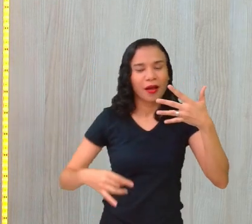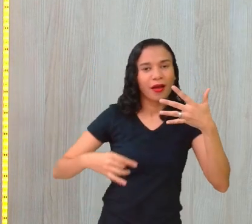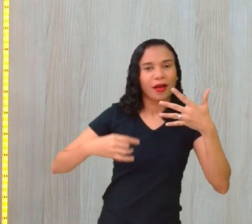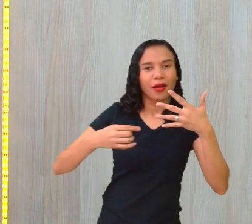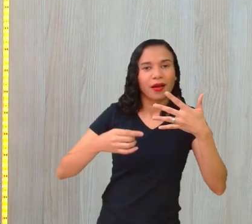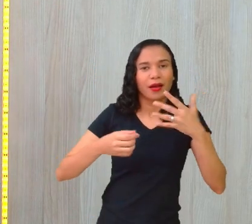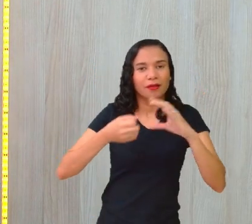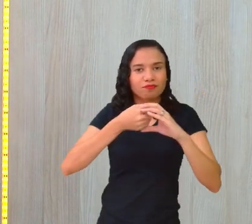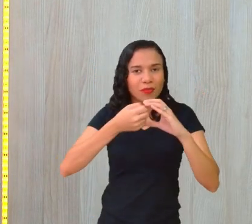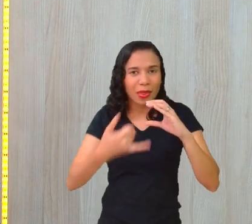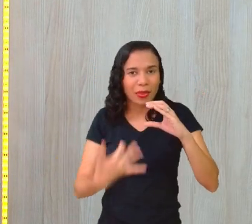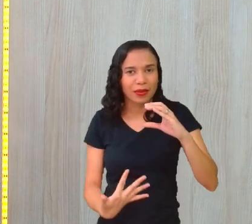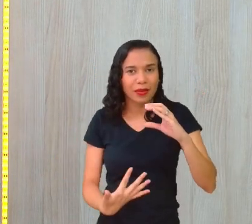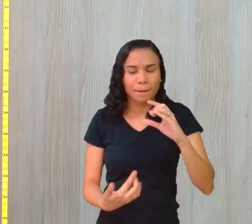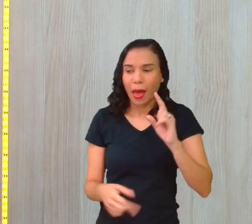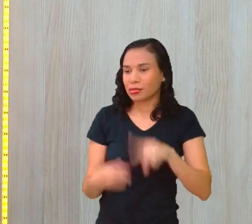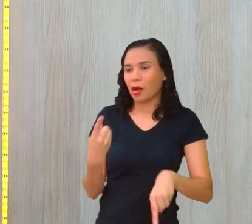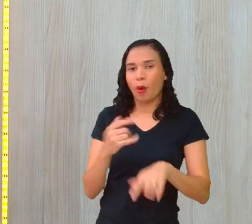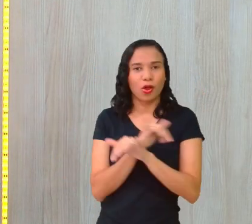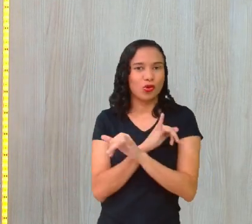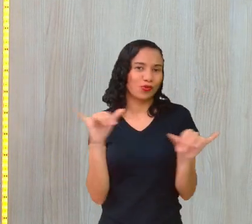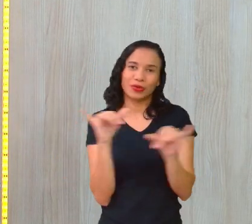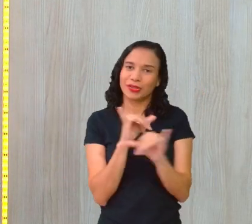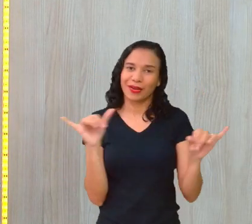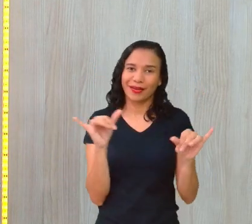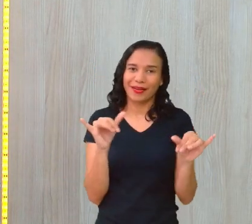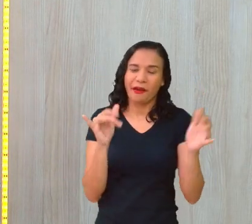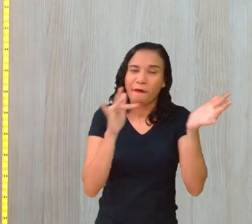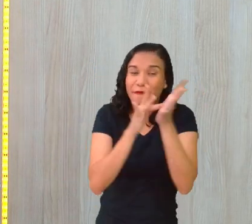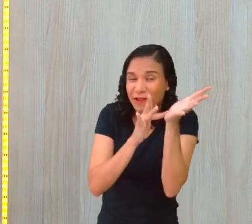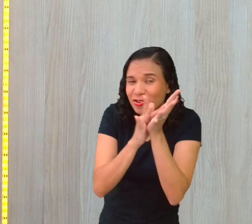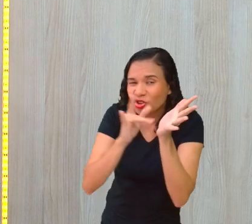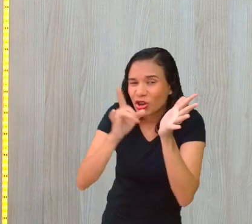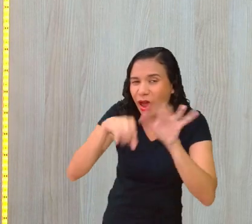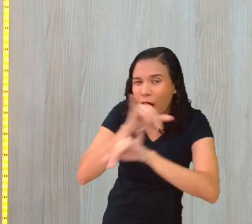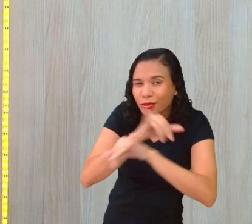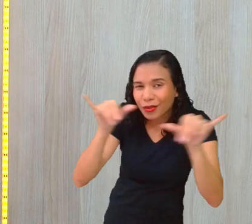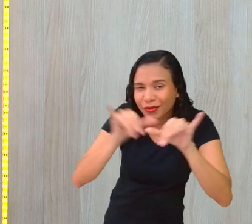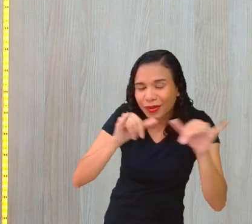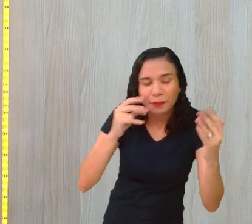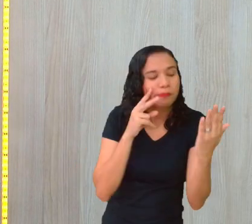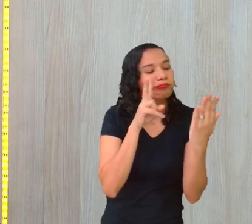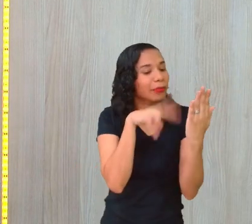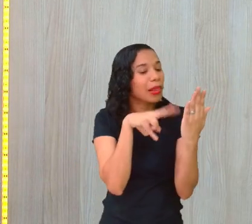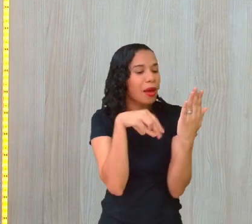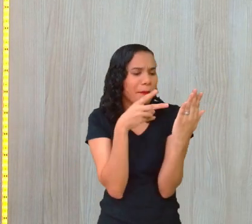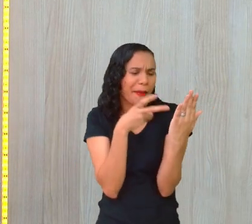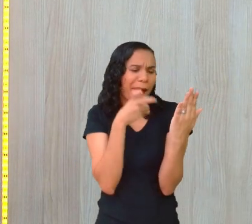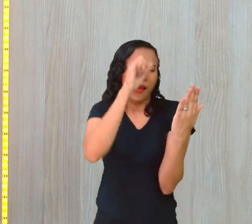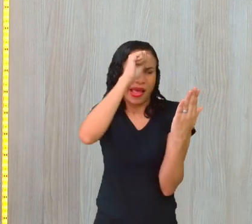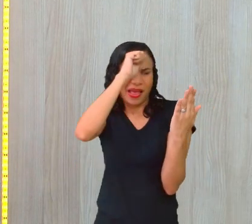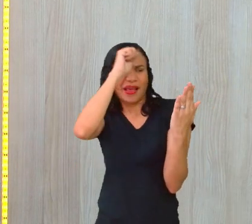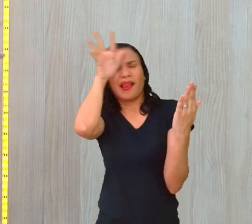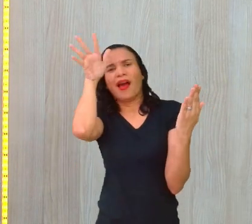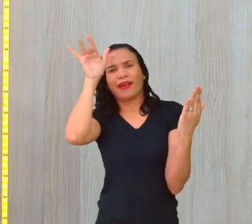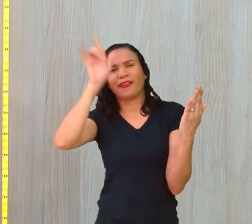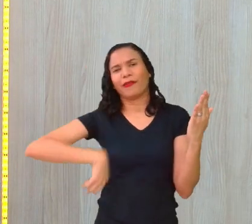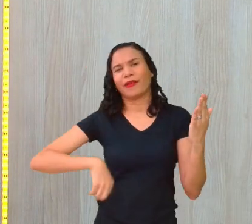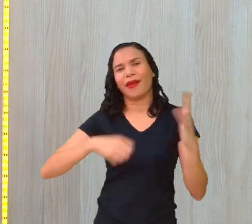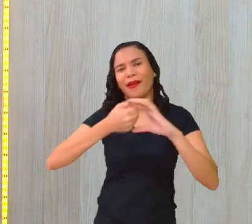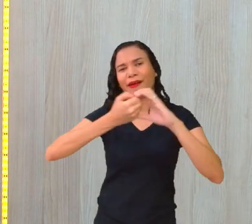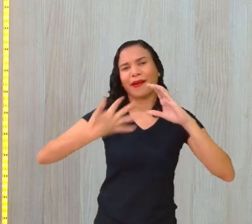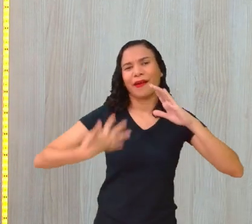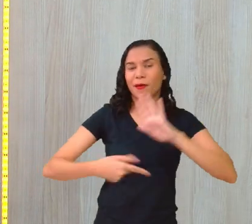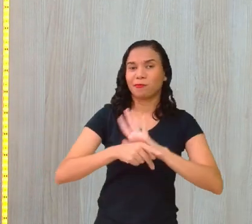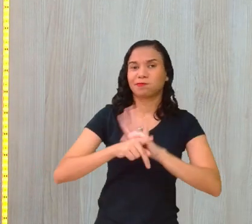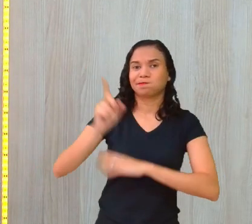ali não era uma notícia, né? Se vendia como uma, mas você via ali claramente características de uma